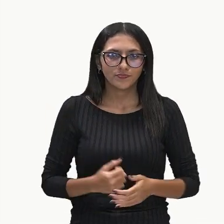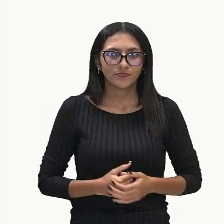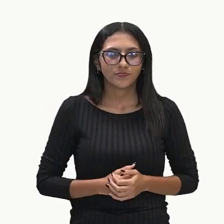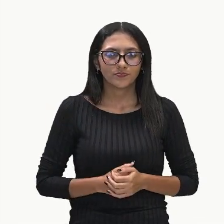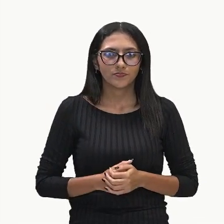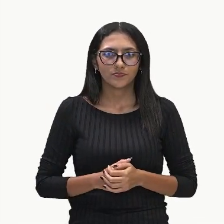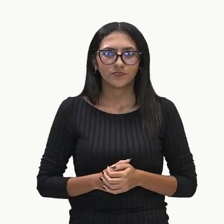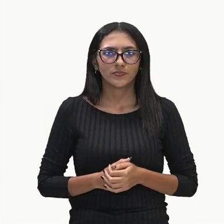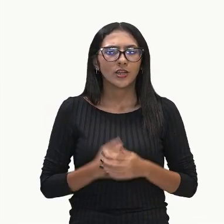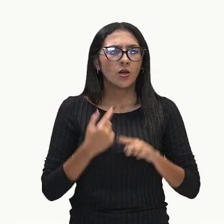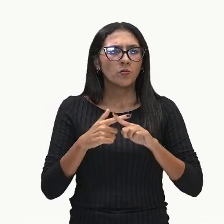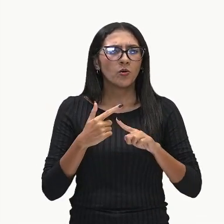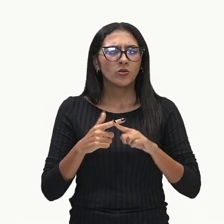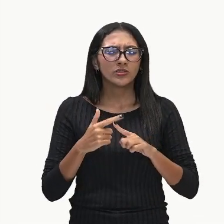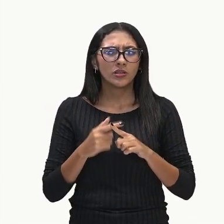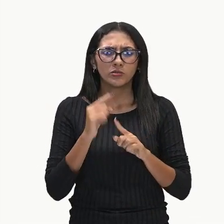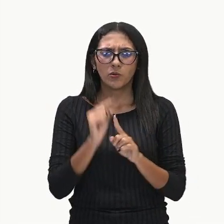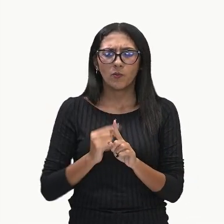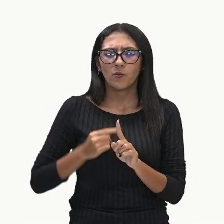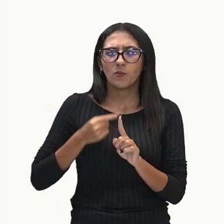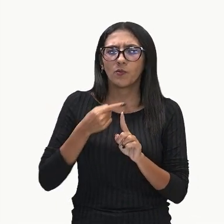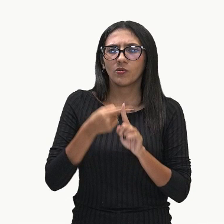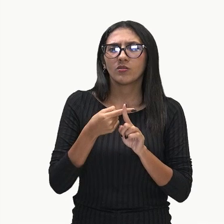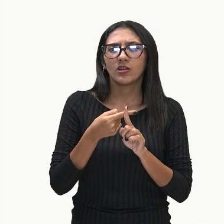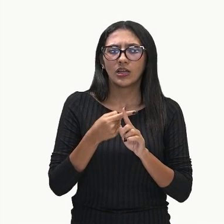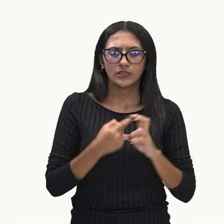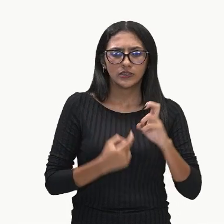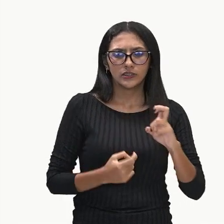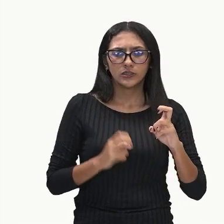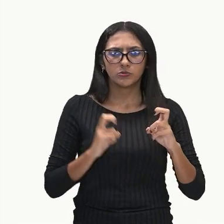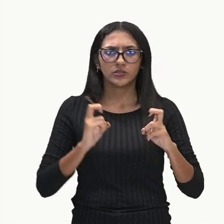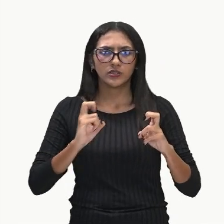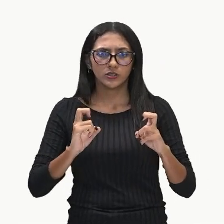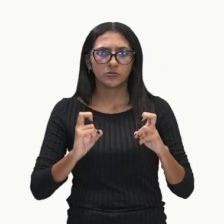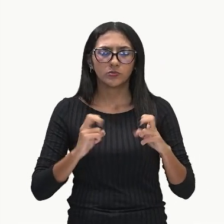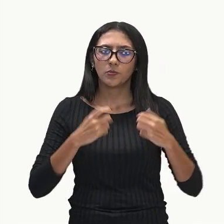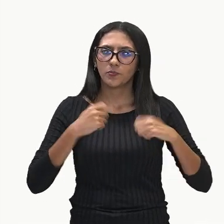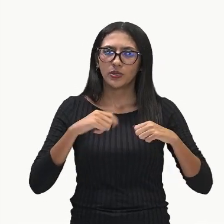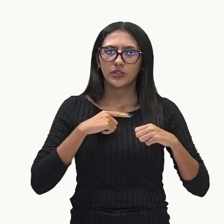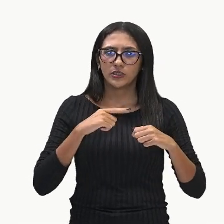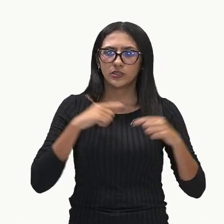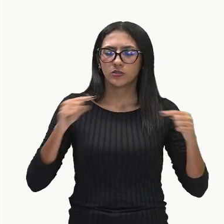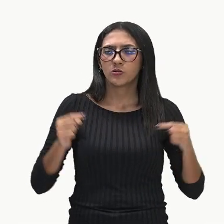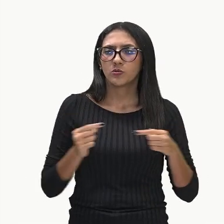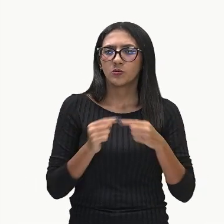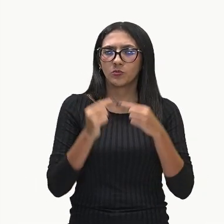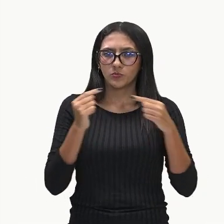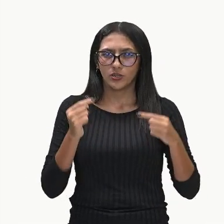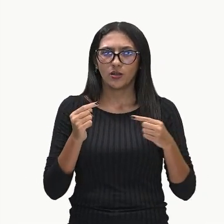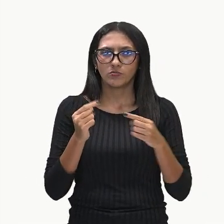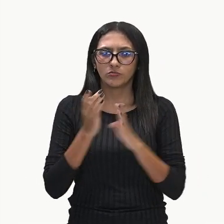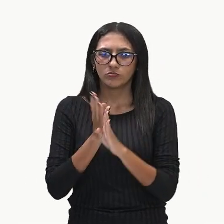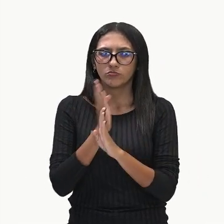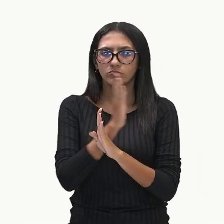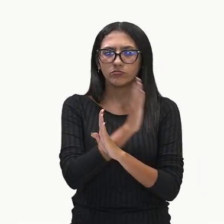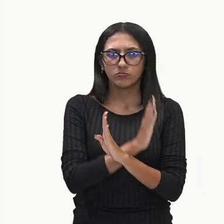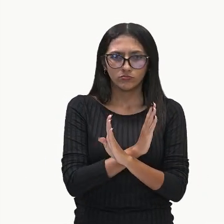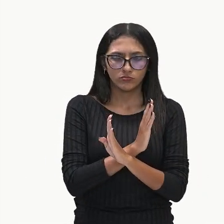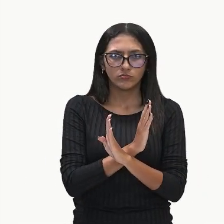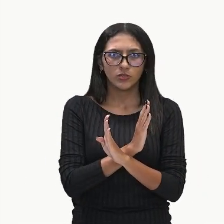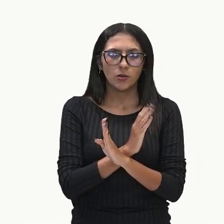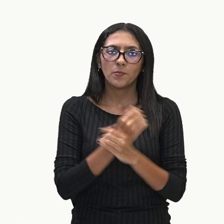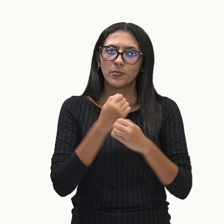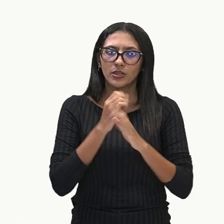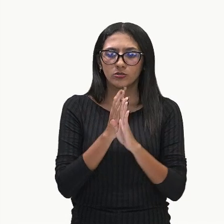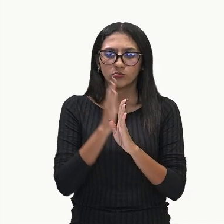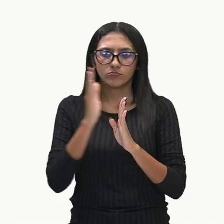que eu estou adicionando ali 5 aos dois lados? Porque você está numa igualdade. O que eu faço para um membro, eu vou ter que